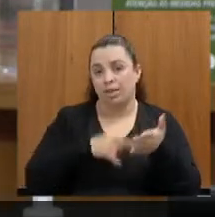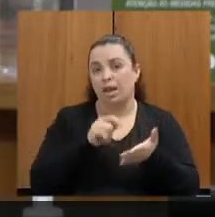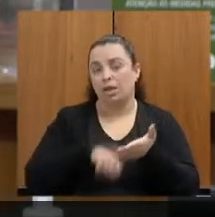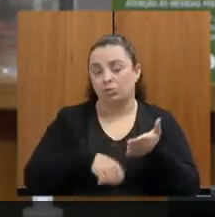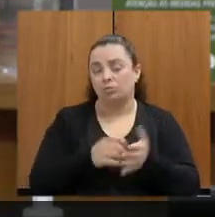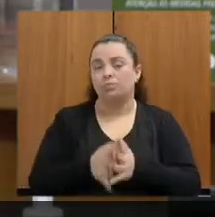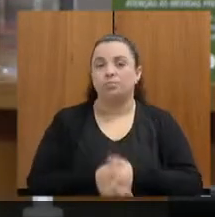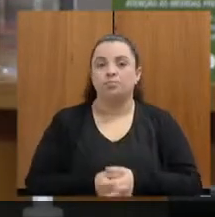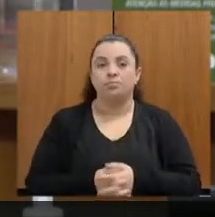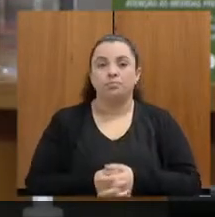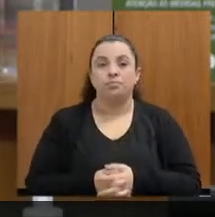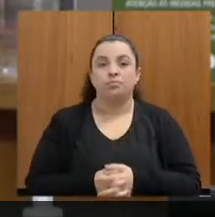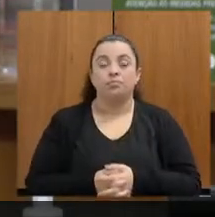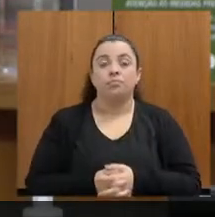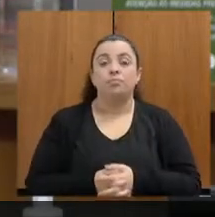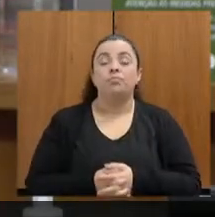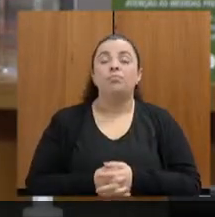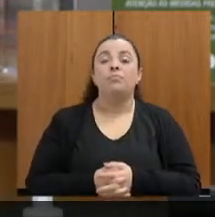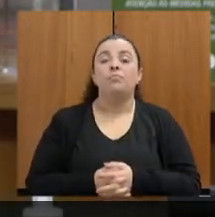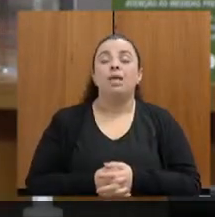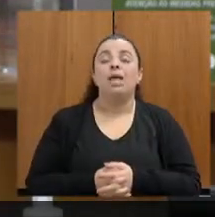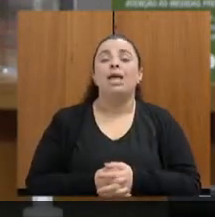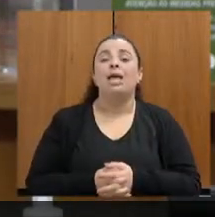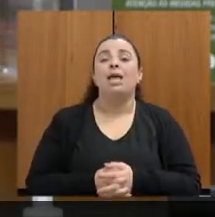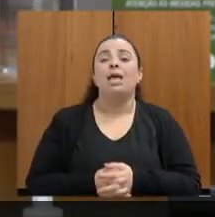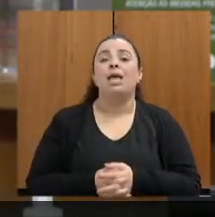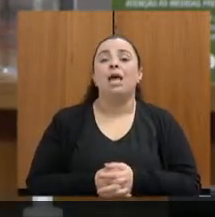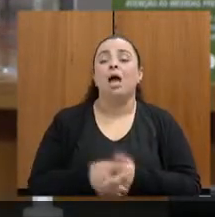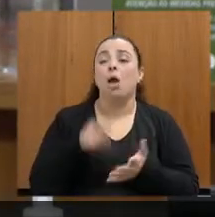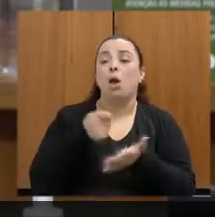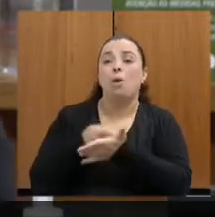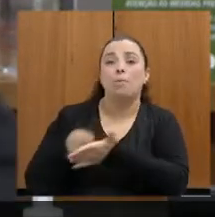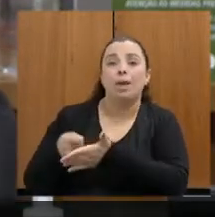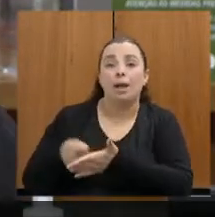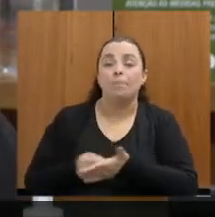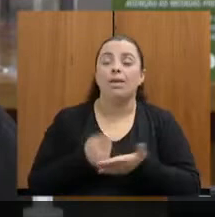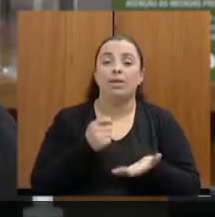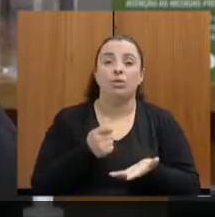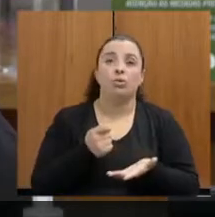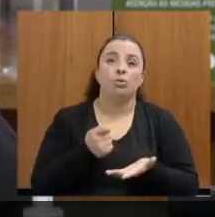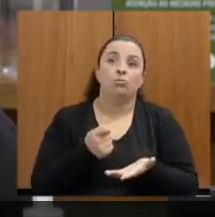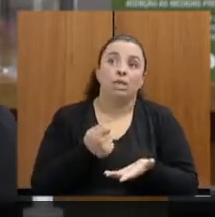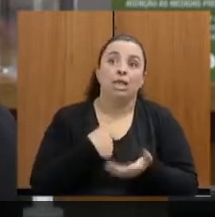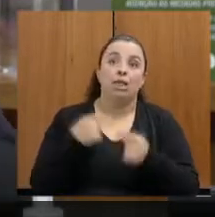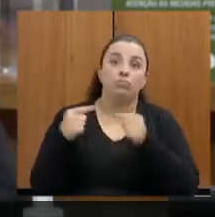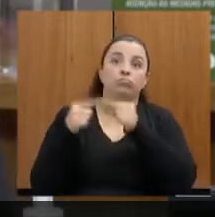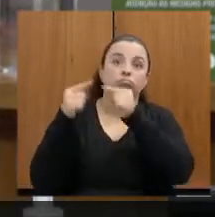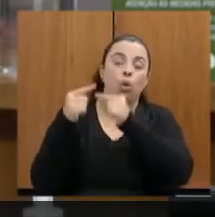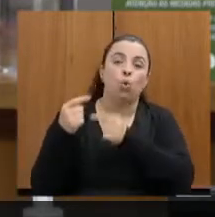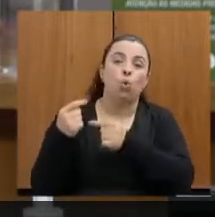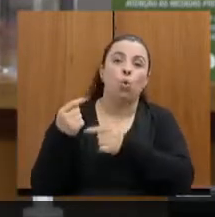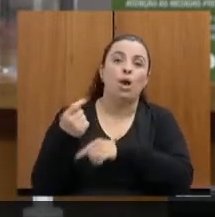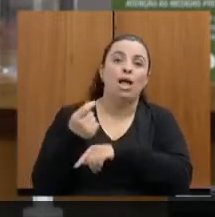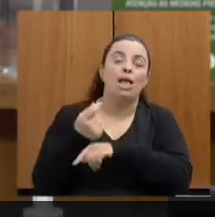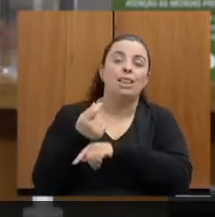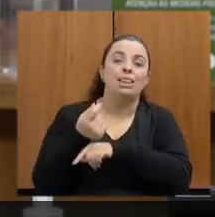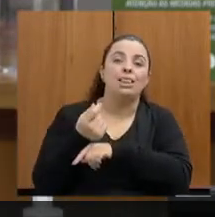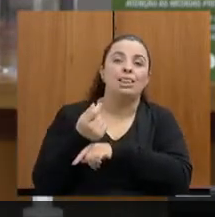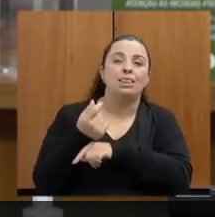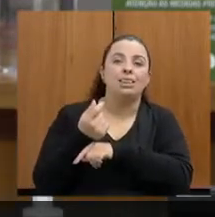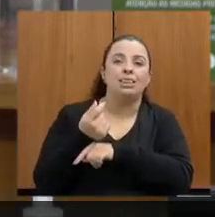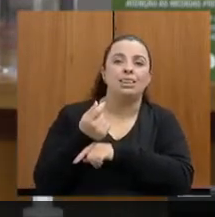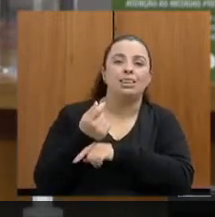lembrar e de acordo com o Tesouro Nacional é o olhado empenhado e todos sempre os doze por cento